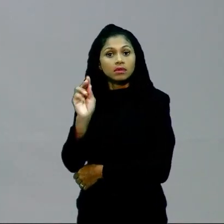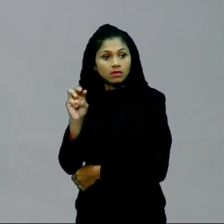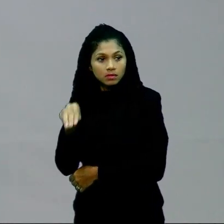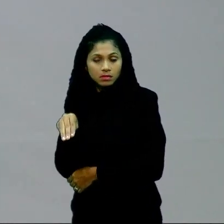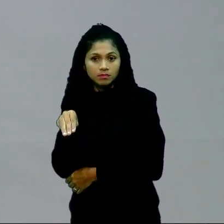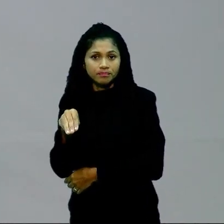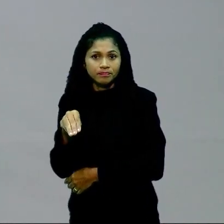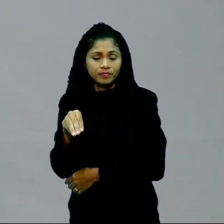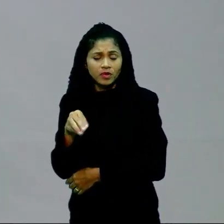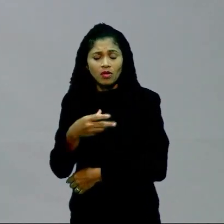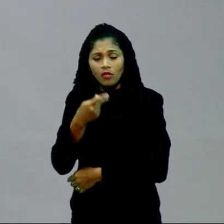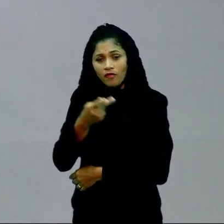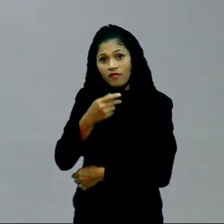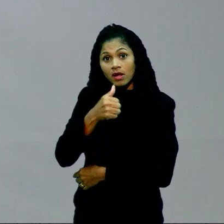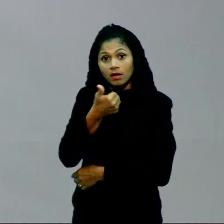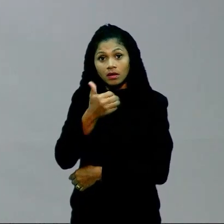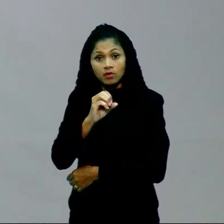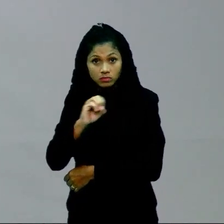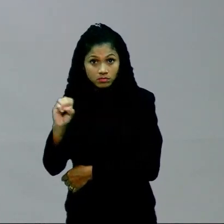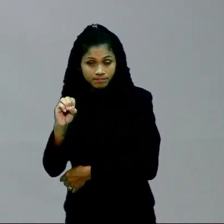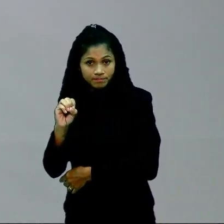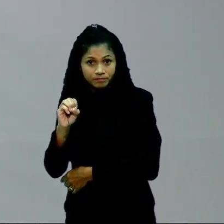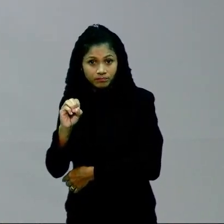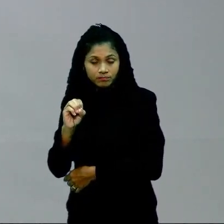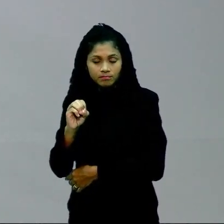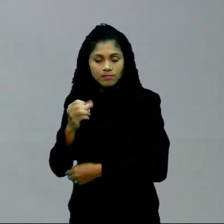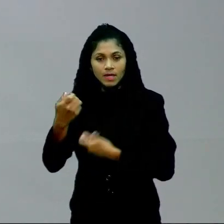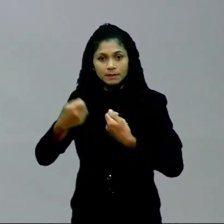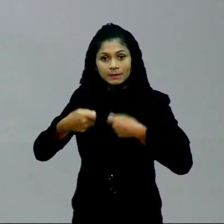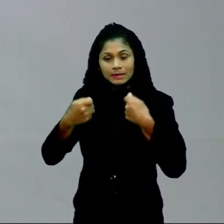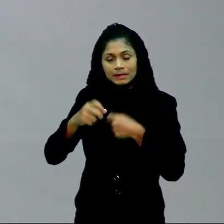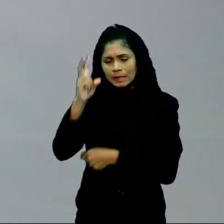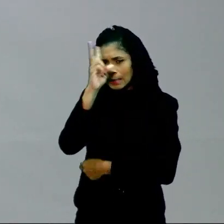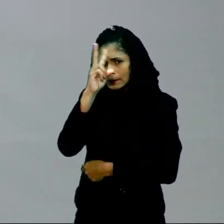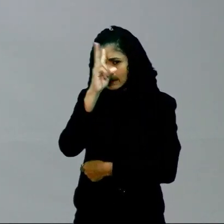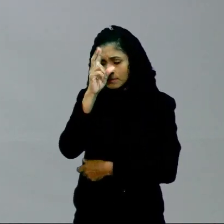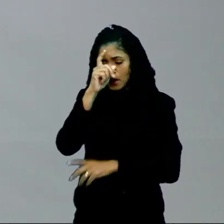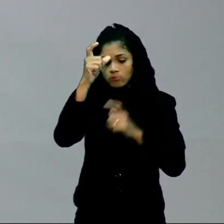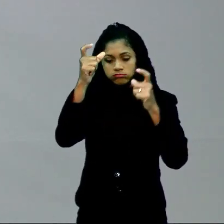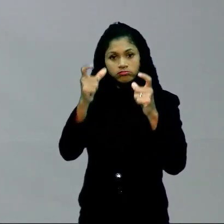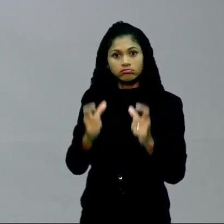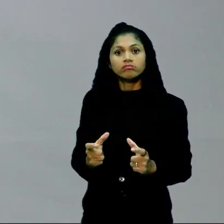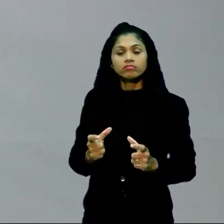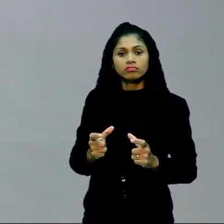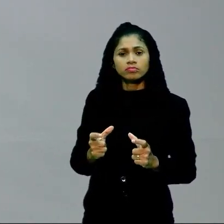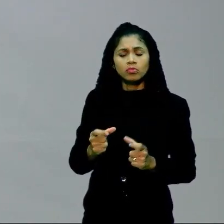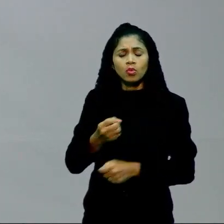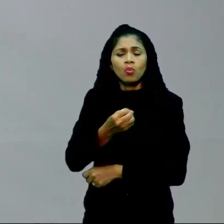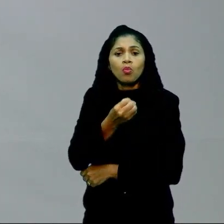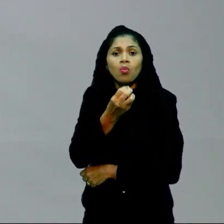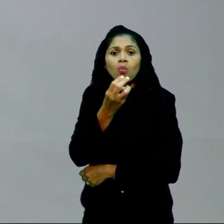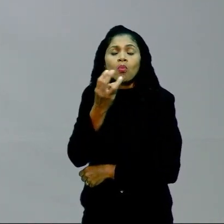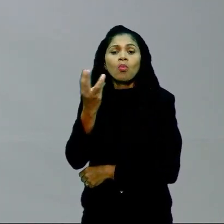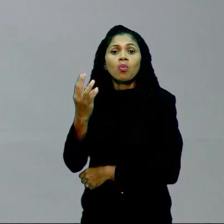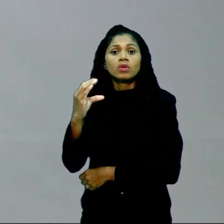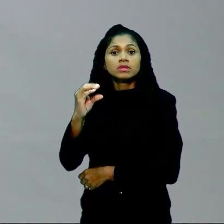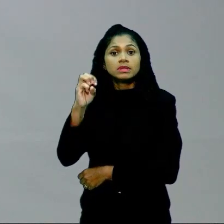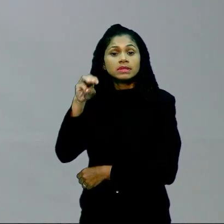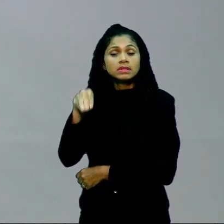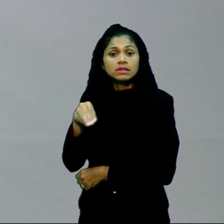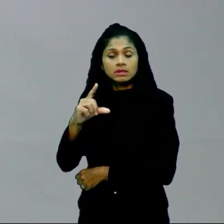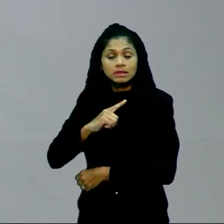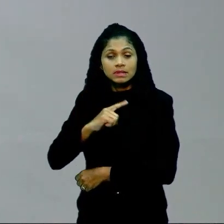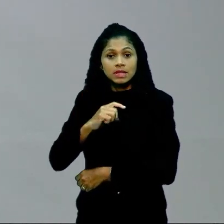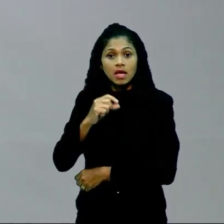fala do 100, nós temos que lembrar a posição do metro. Quantos centímetros tem 1 metro? 100, né? Então, a gente